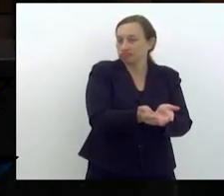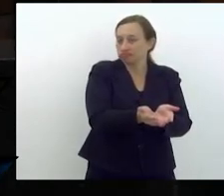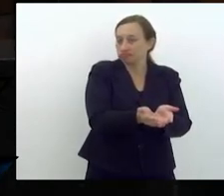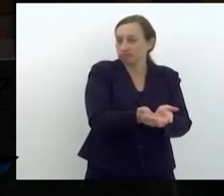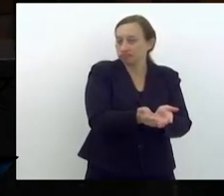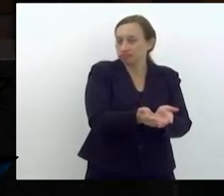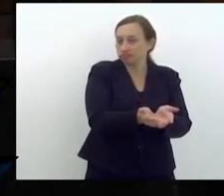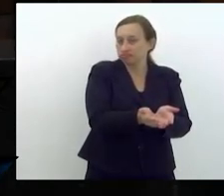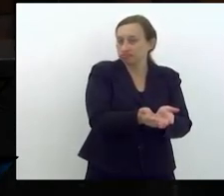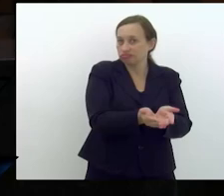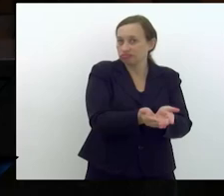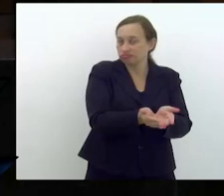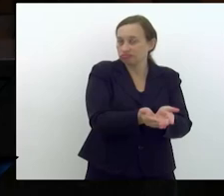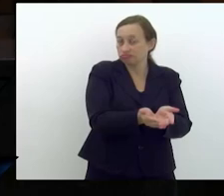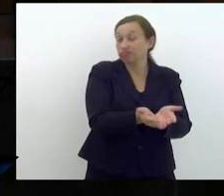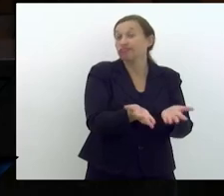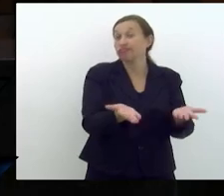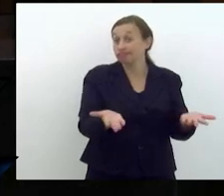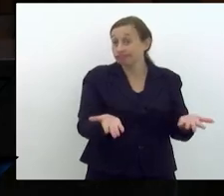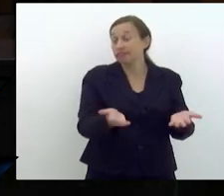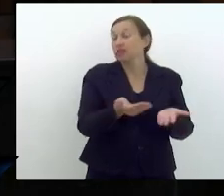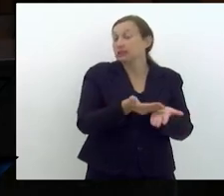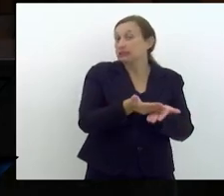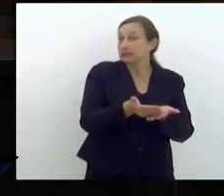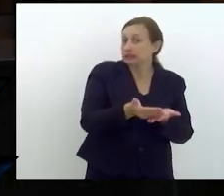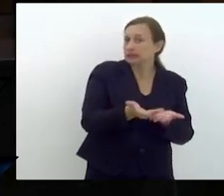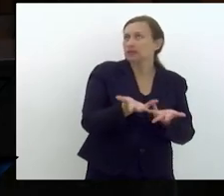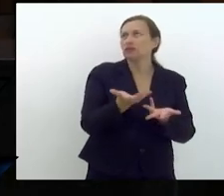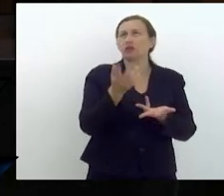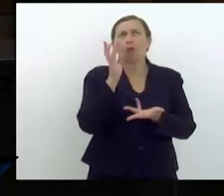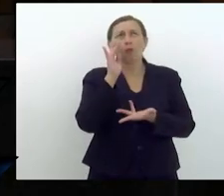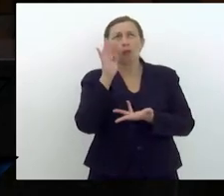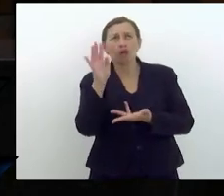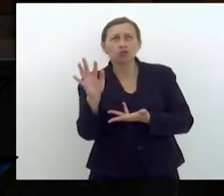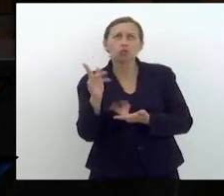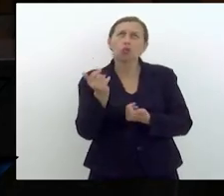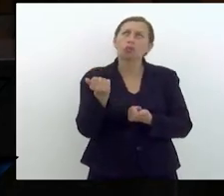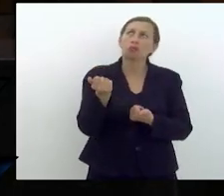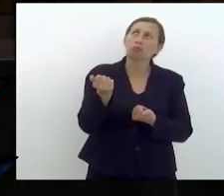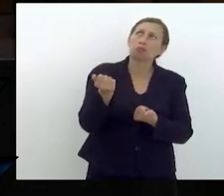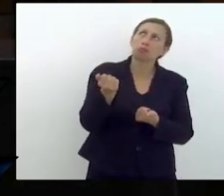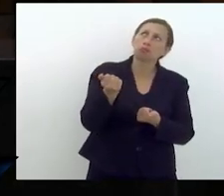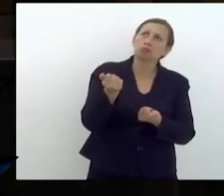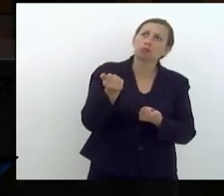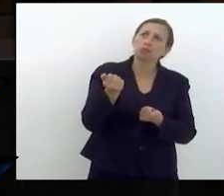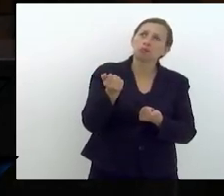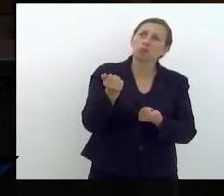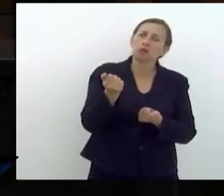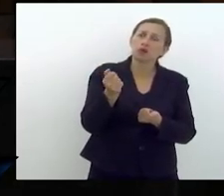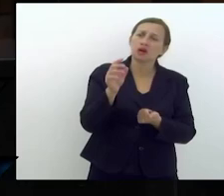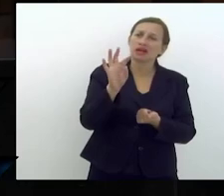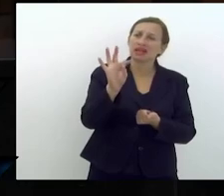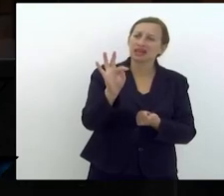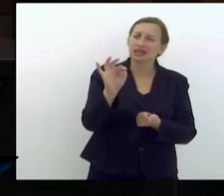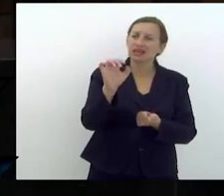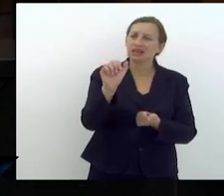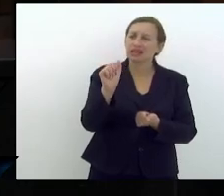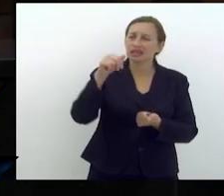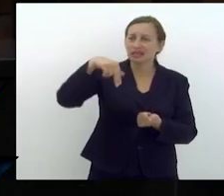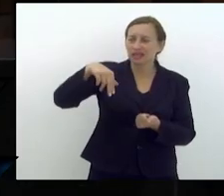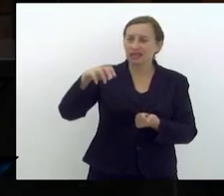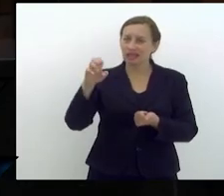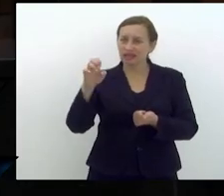encalhado inicialmente imaginou-se que os tanques dos navios